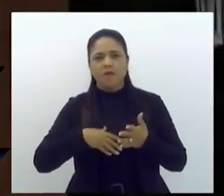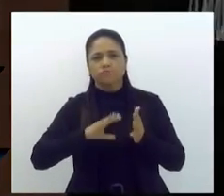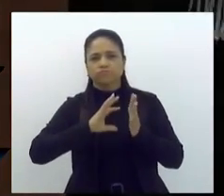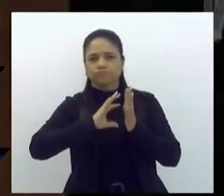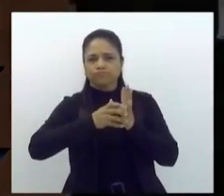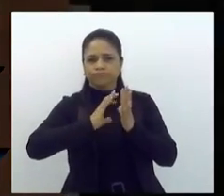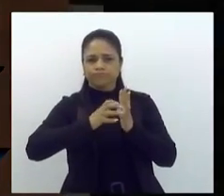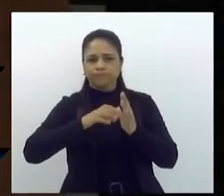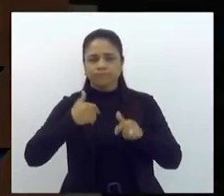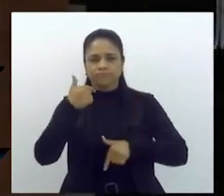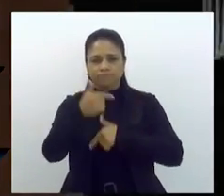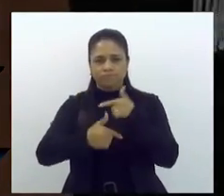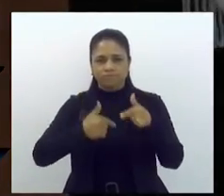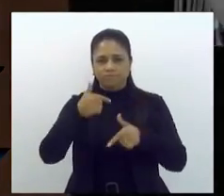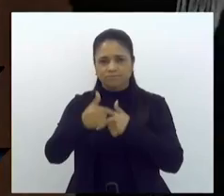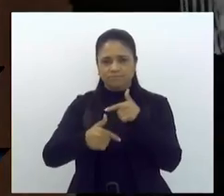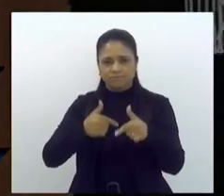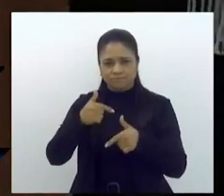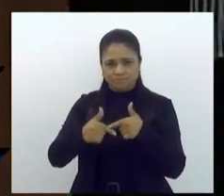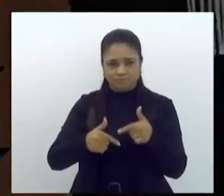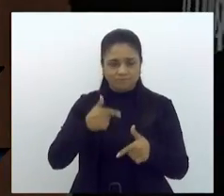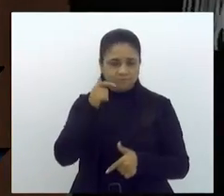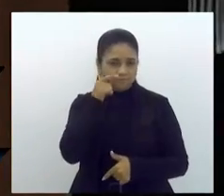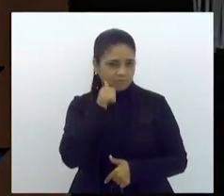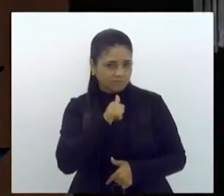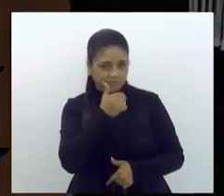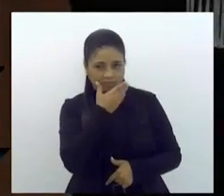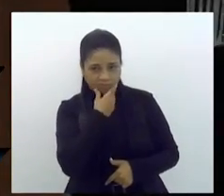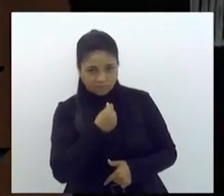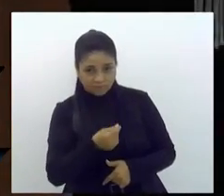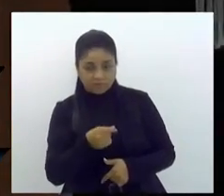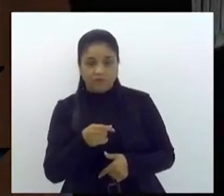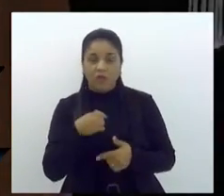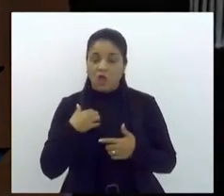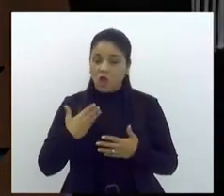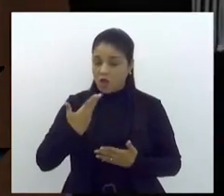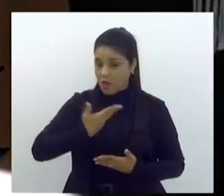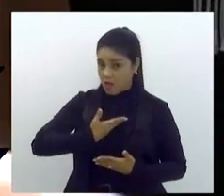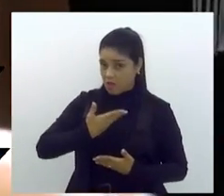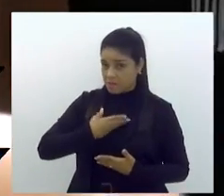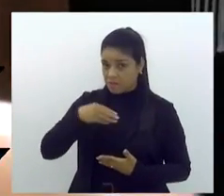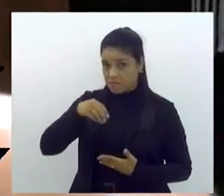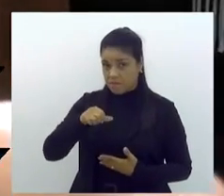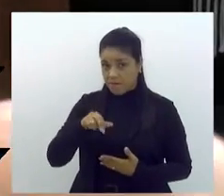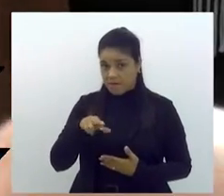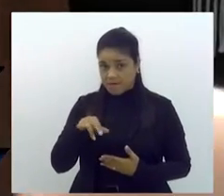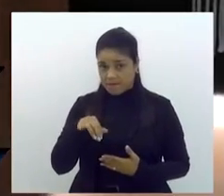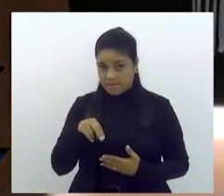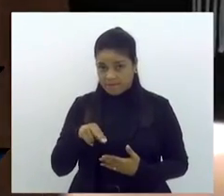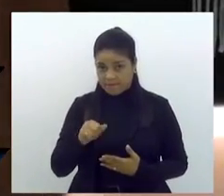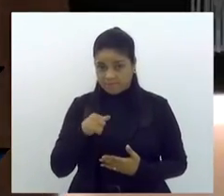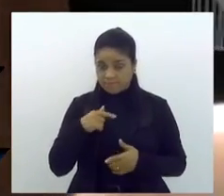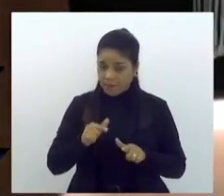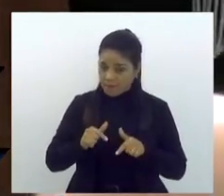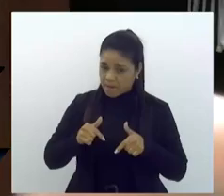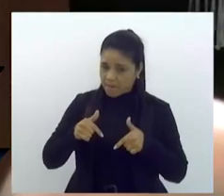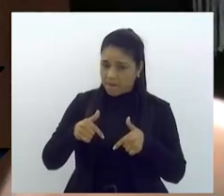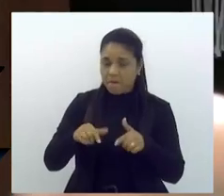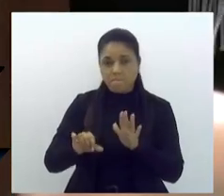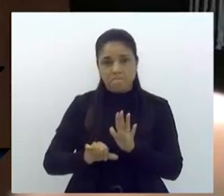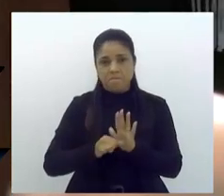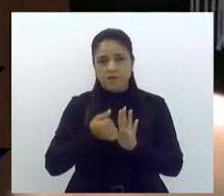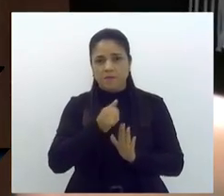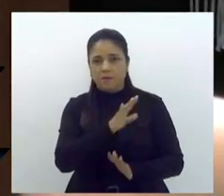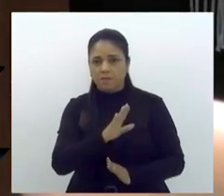partido dos trabalhadores e das trabalhadoras primeiro dizer que a companheira Marina que tá exercendo o seu primeiro